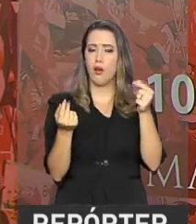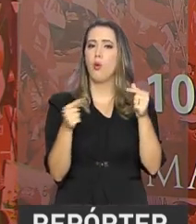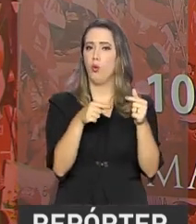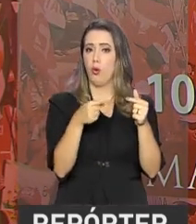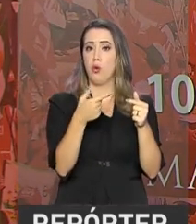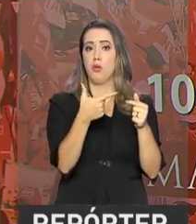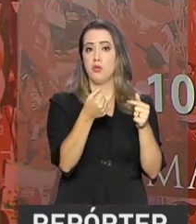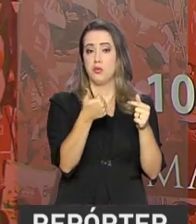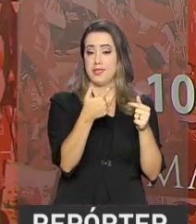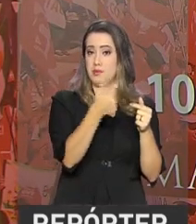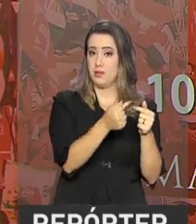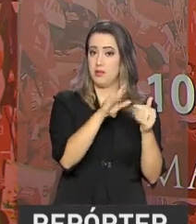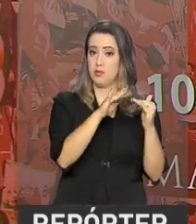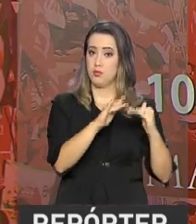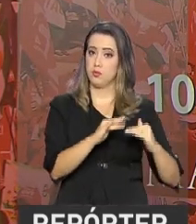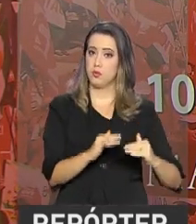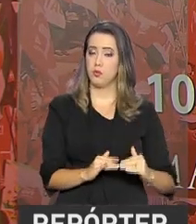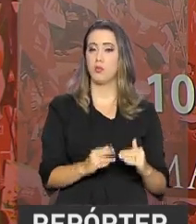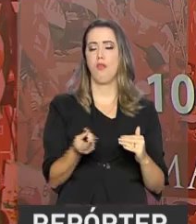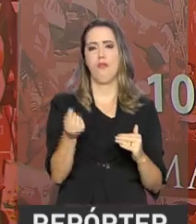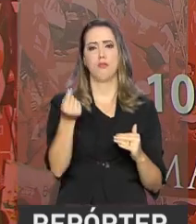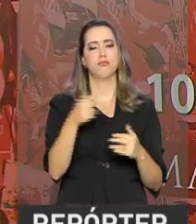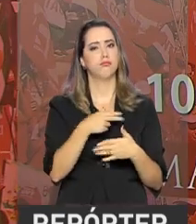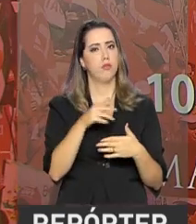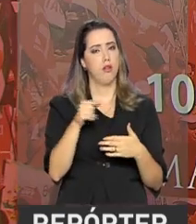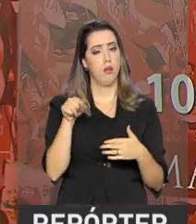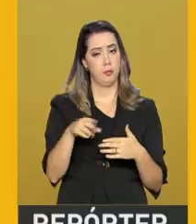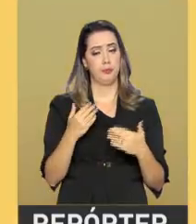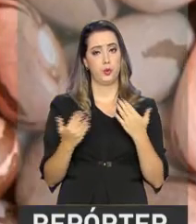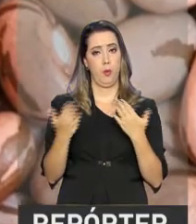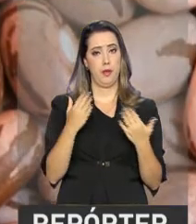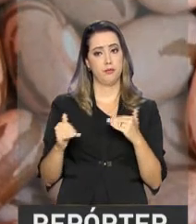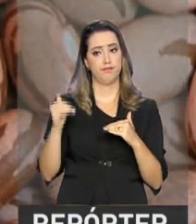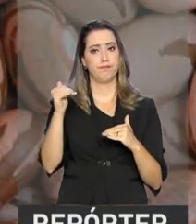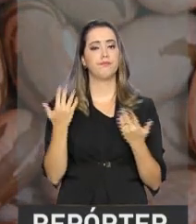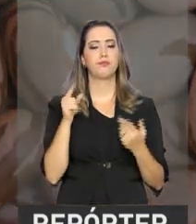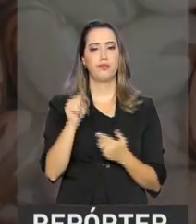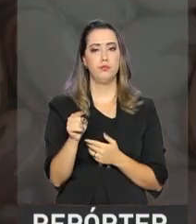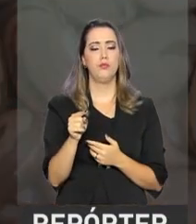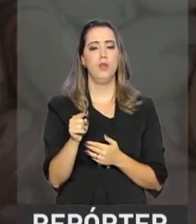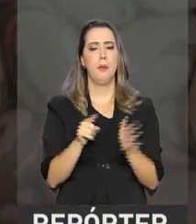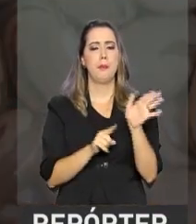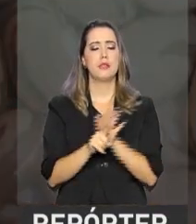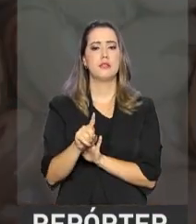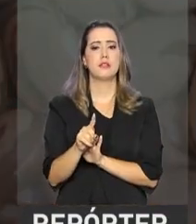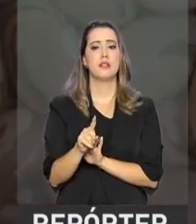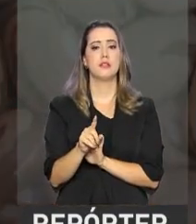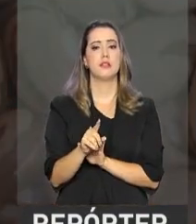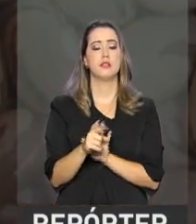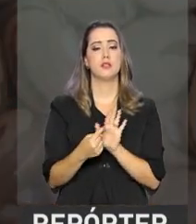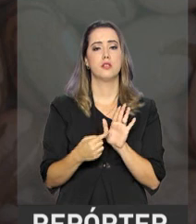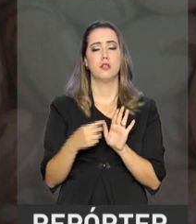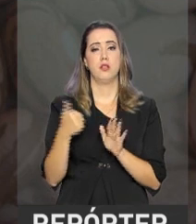parte dos 13 produtos pesquisados tiveram uma diminuição dos seus preços o levantamento do dieese levou em consideração os